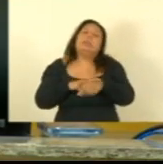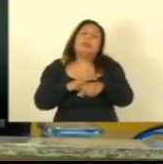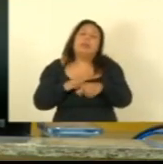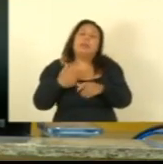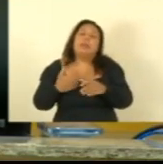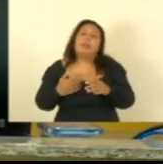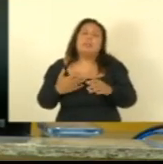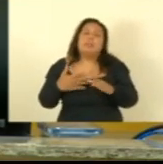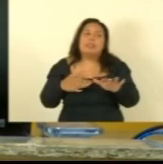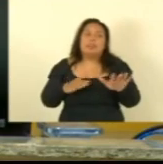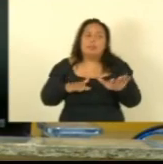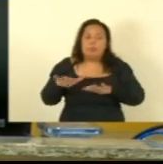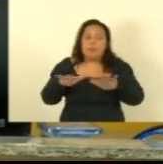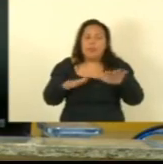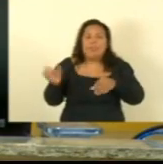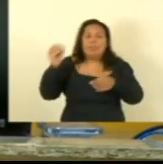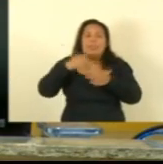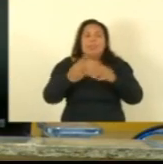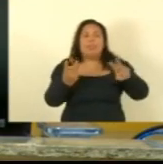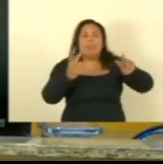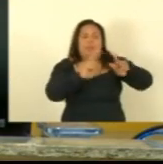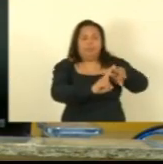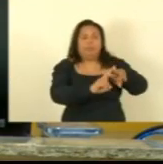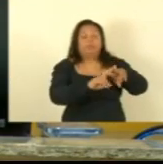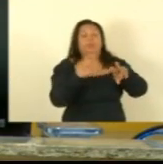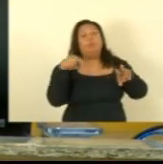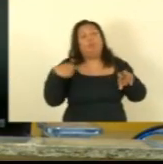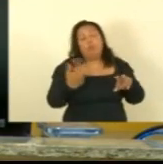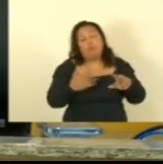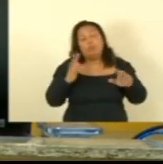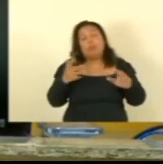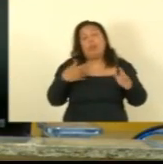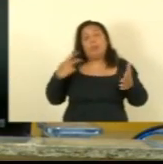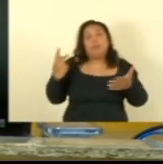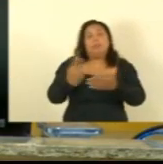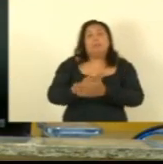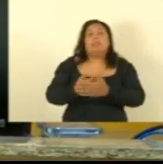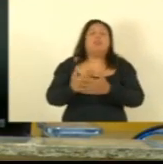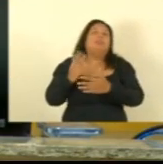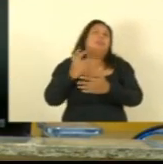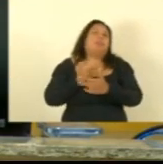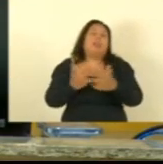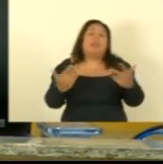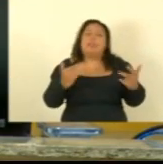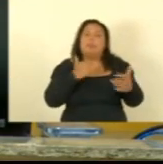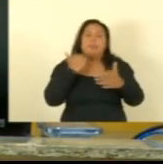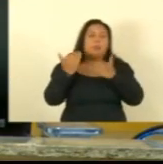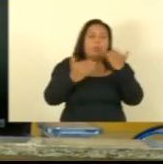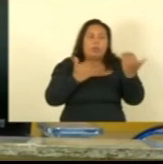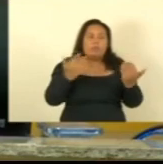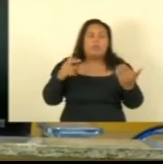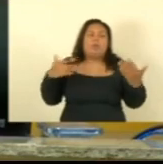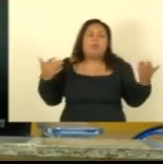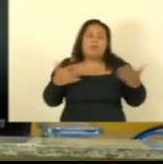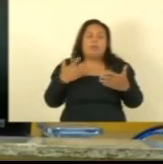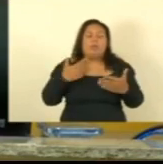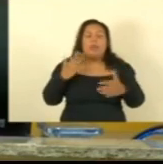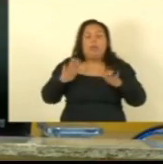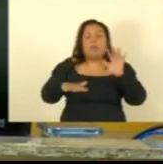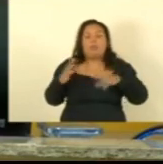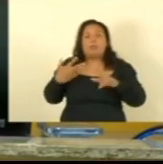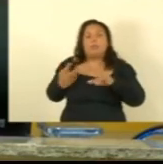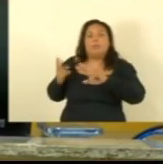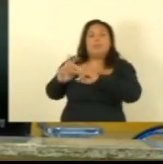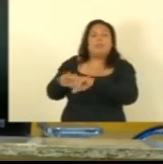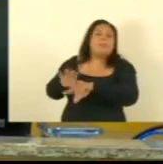esses motins nas cadeias. Nós tivemos casos aqui onde ocorreram muitas mortes. Nós estamos hoje aí com alguns presídios